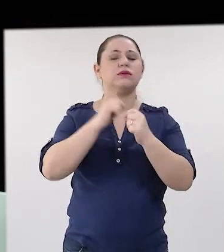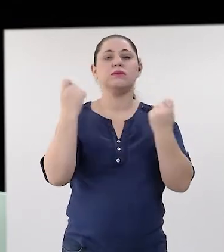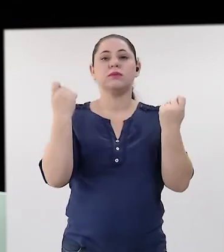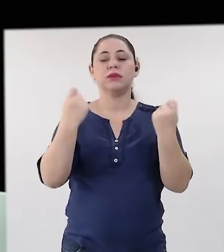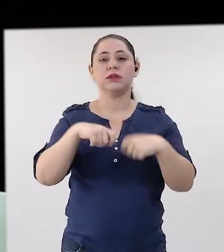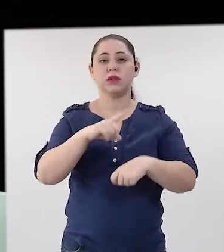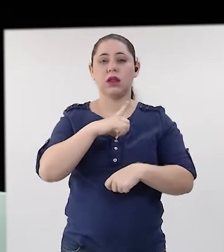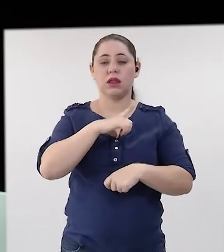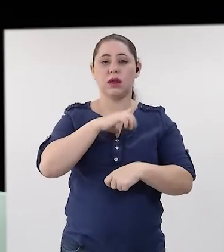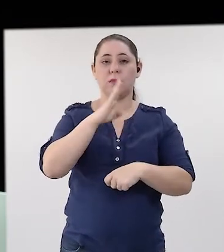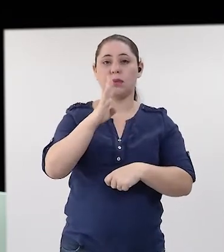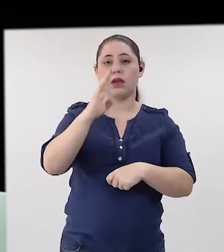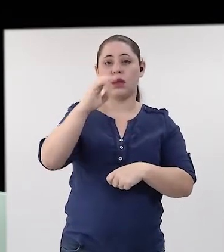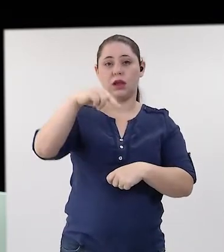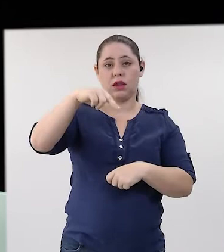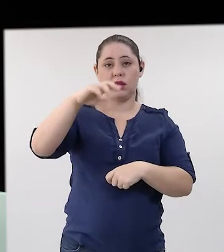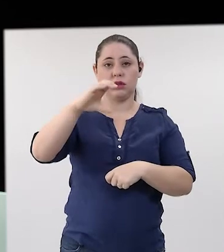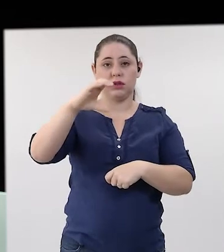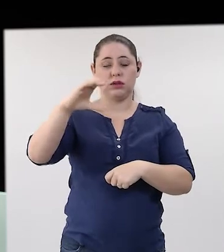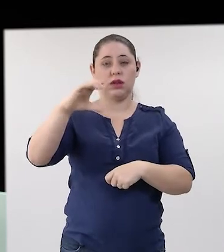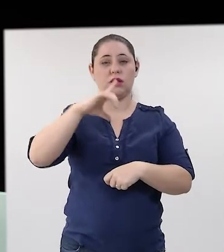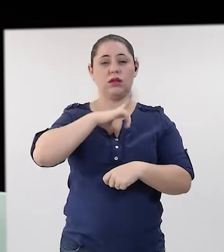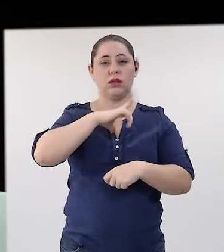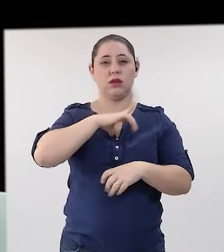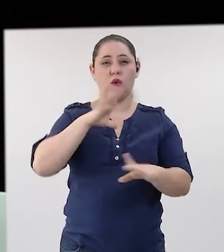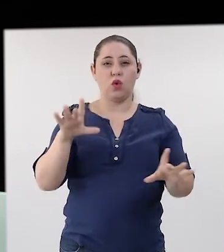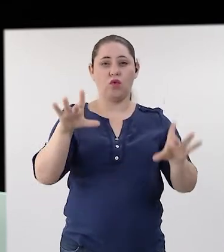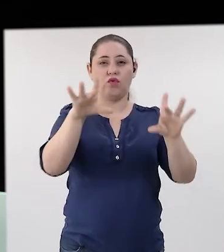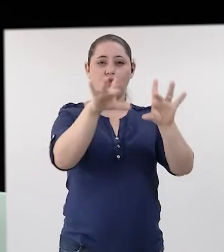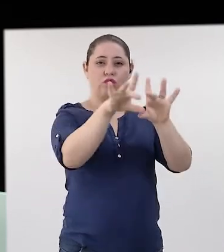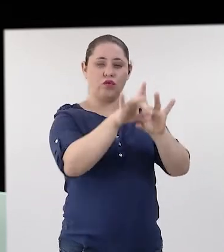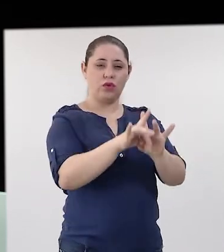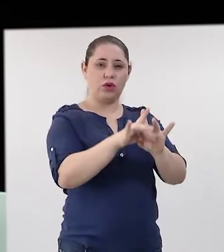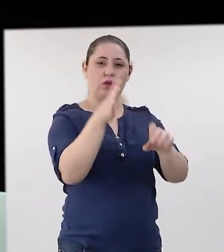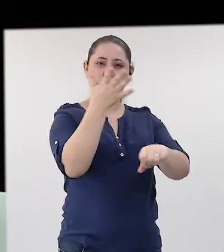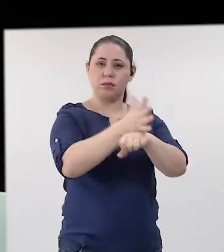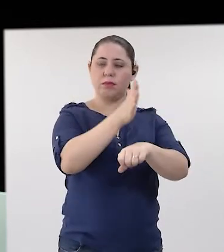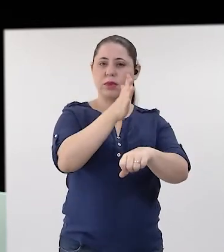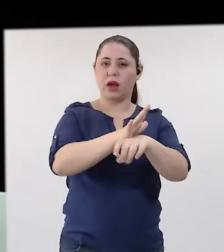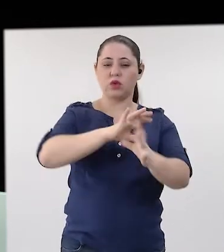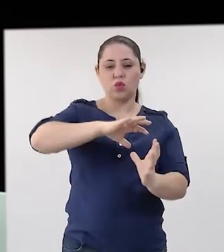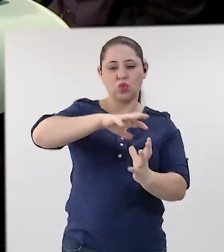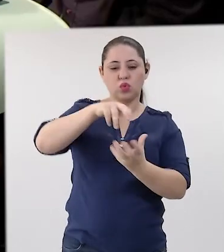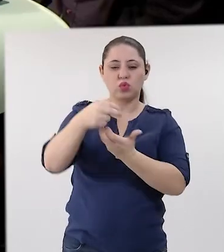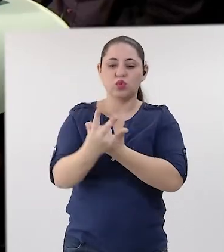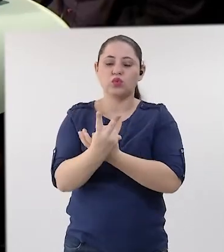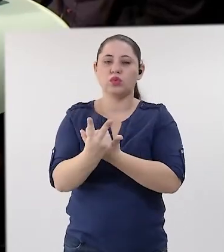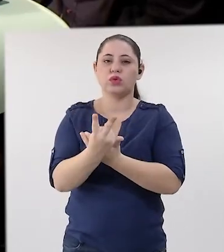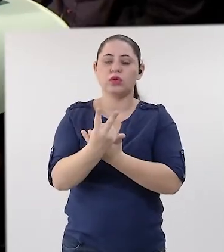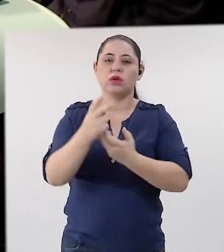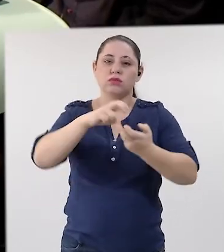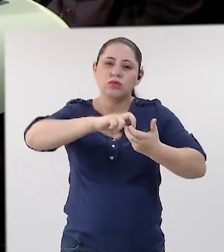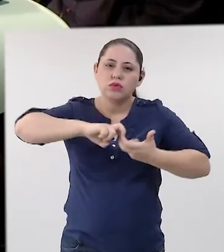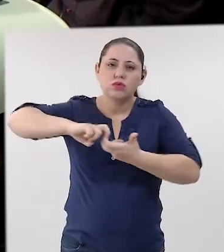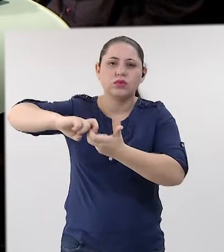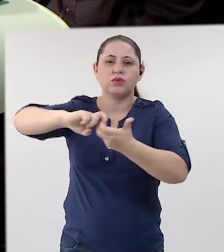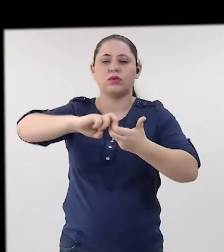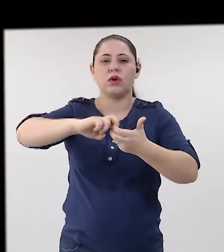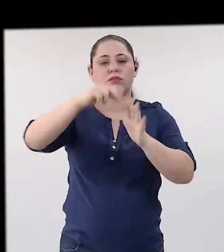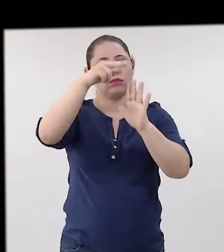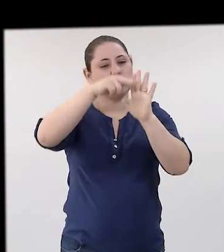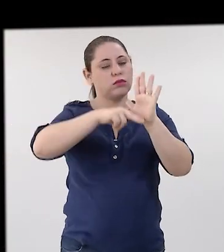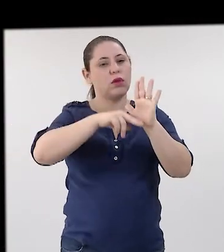precisa ter, além da BNCC, ter um vínculo com práticas sustentáveis, né, definidas pela Unicef, alguma coisa